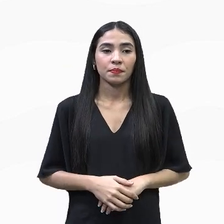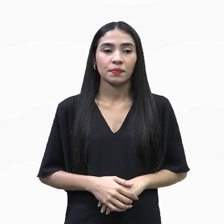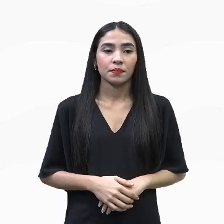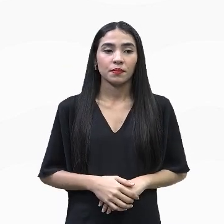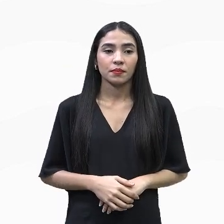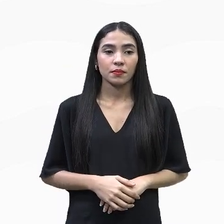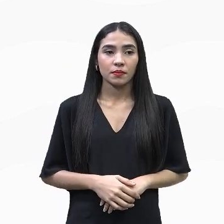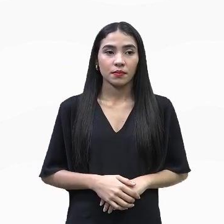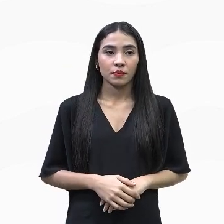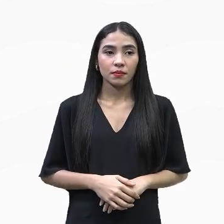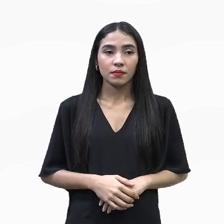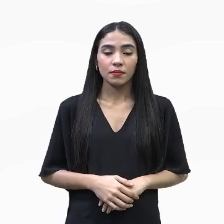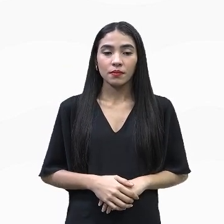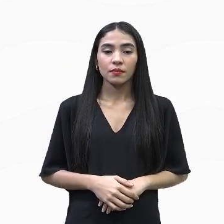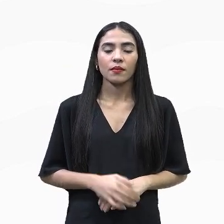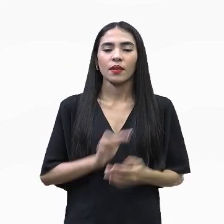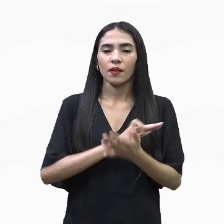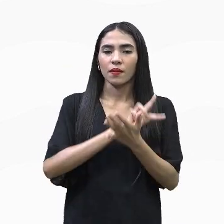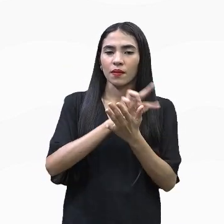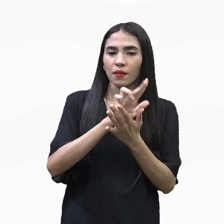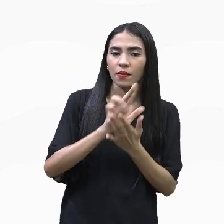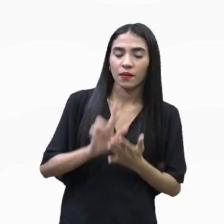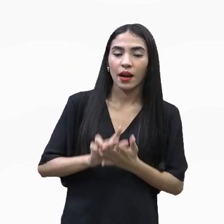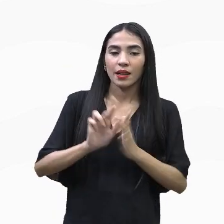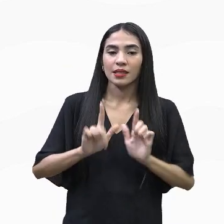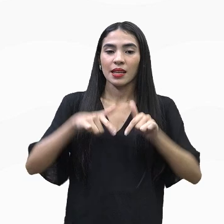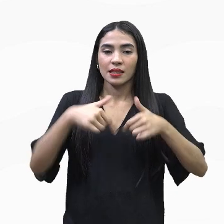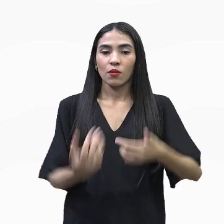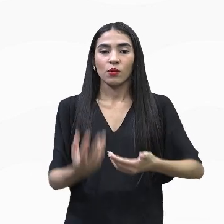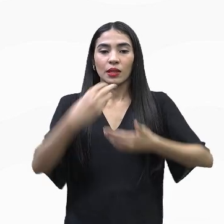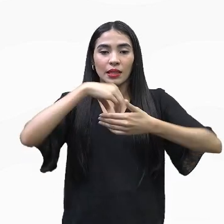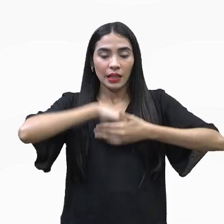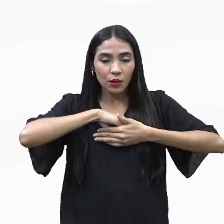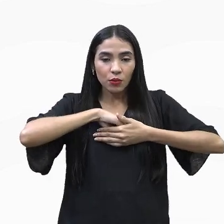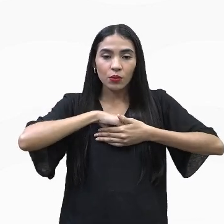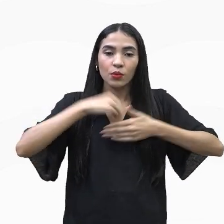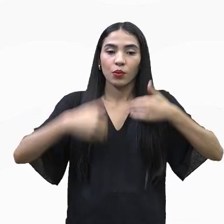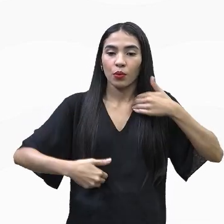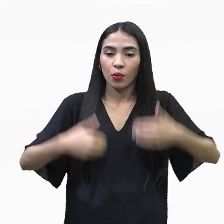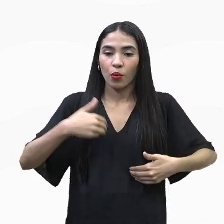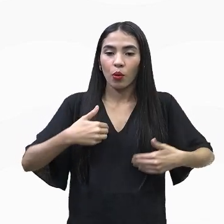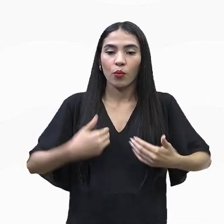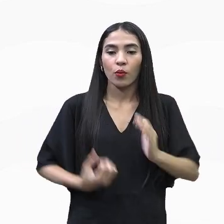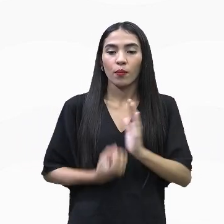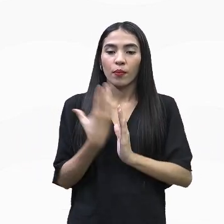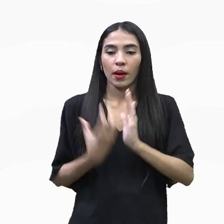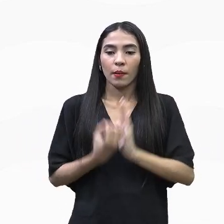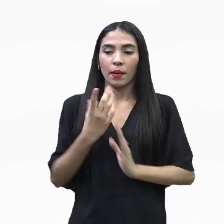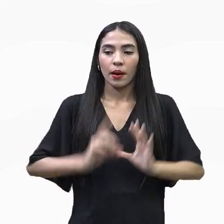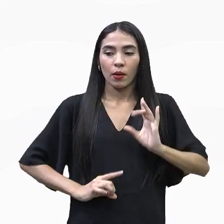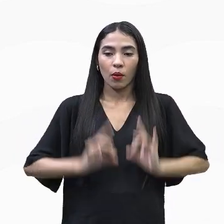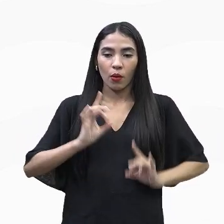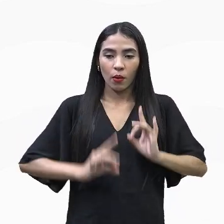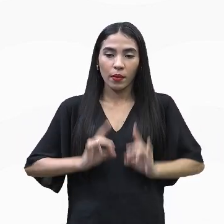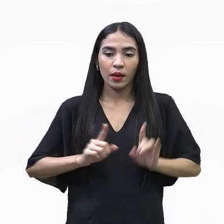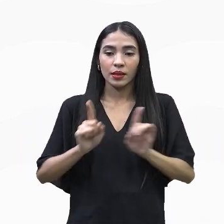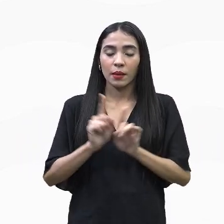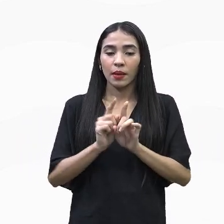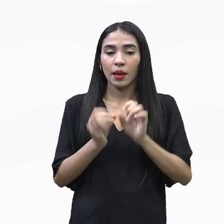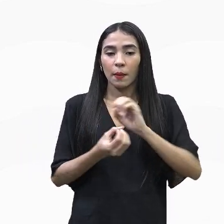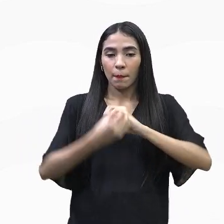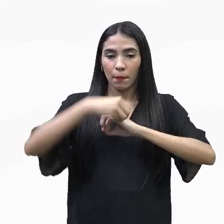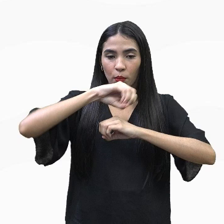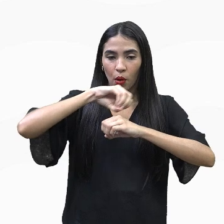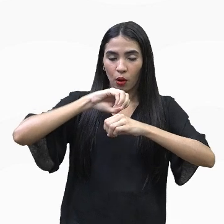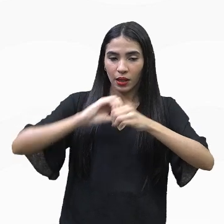né? Ele termina por exercer várias funções por meio da produção dos hormônios, moléculas